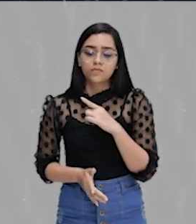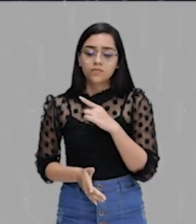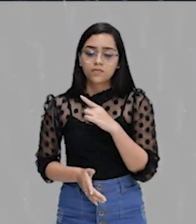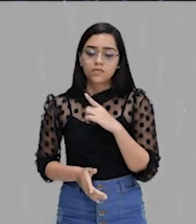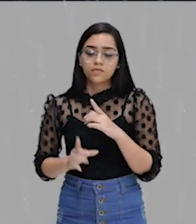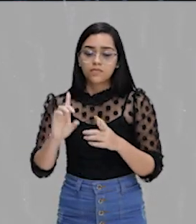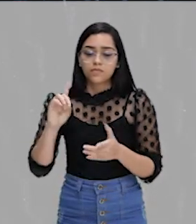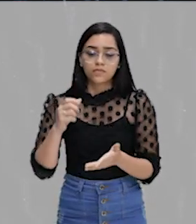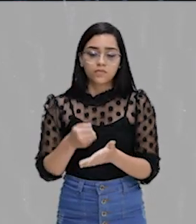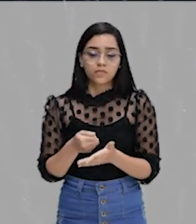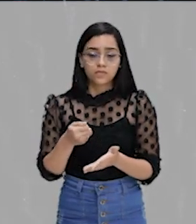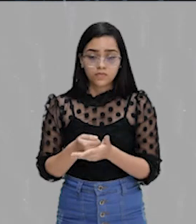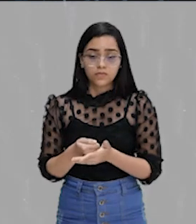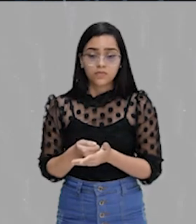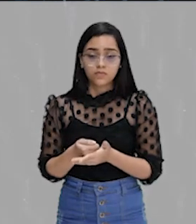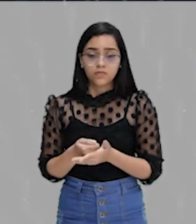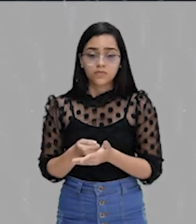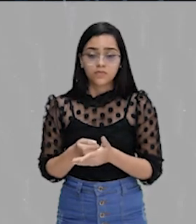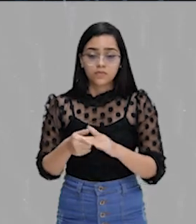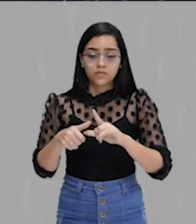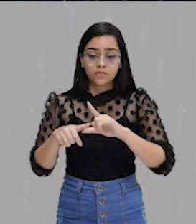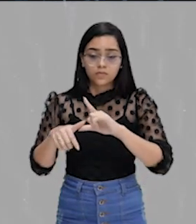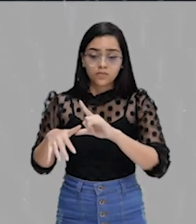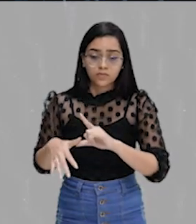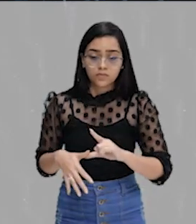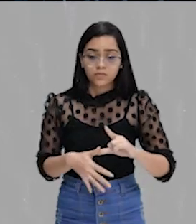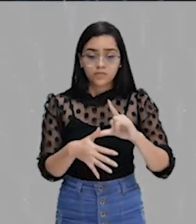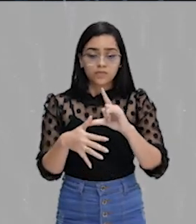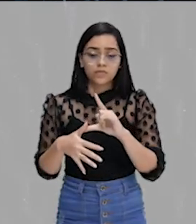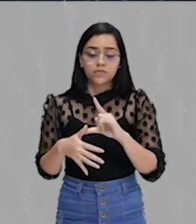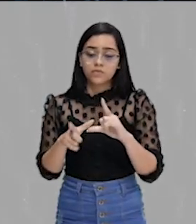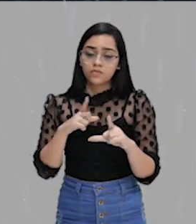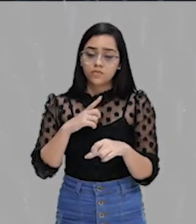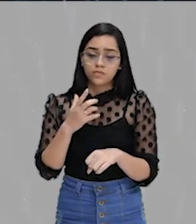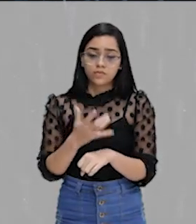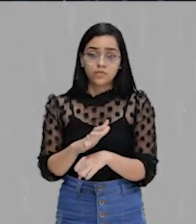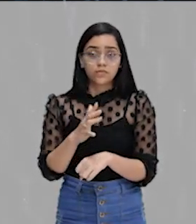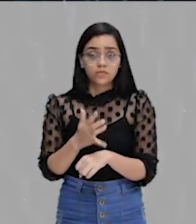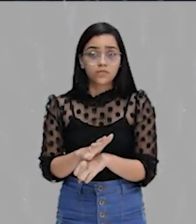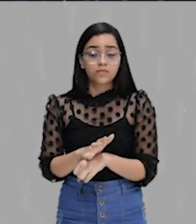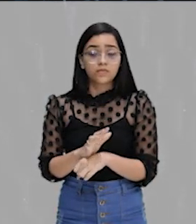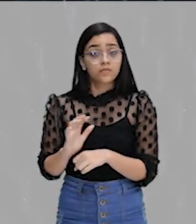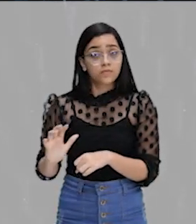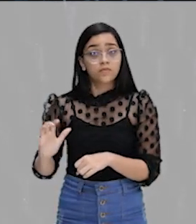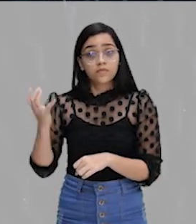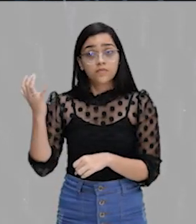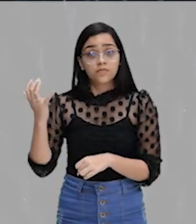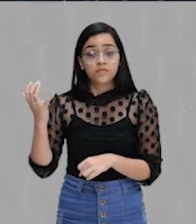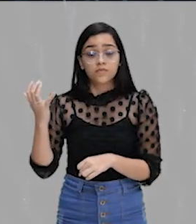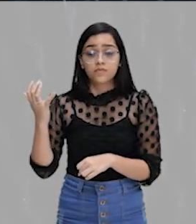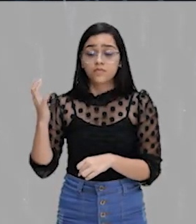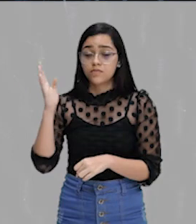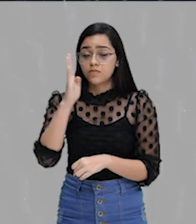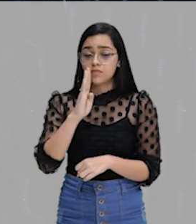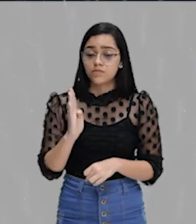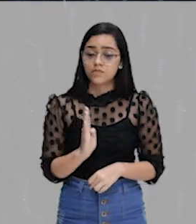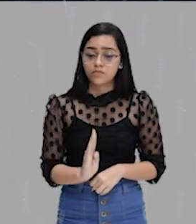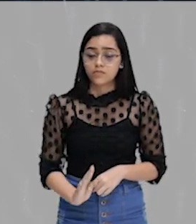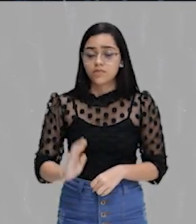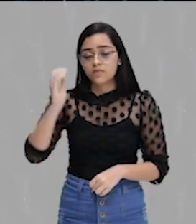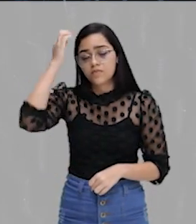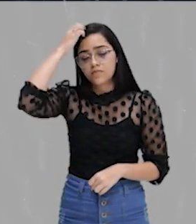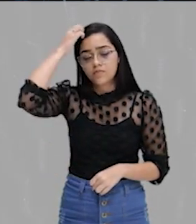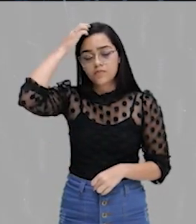ditaduras militares, civis, na América Latina. A prática de desaparecimento que aconteceu aqui no Brasil, né?